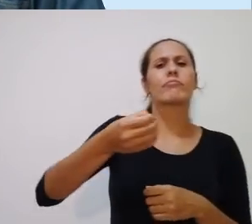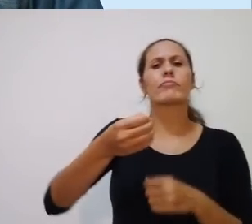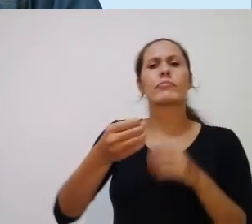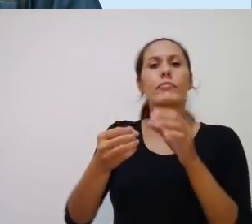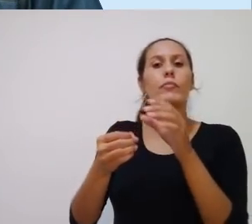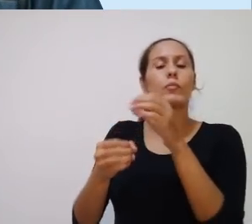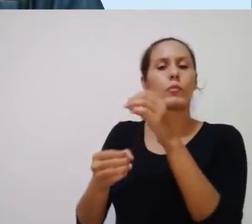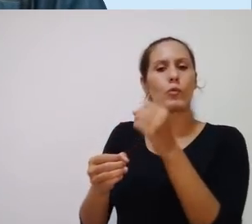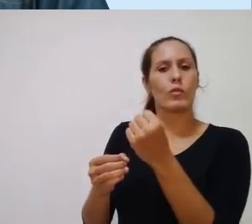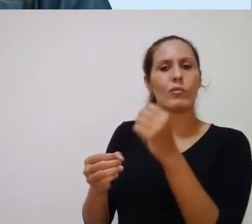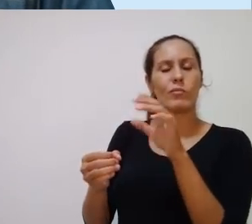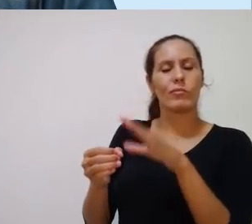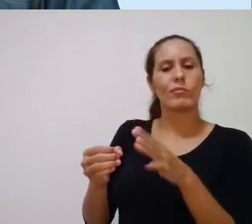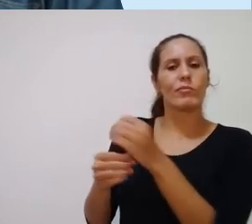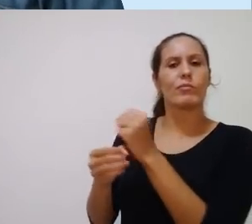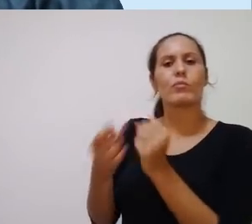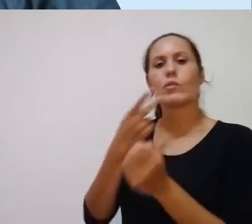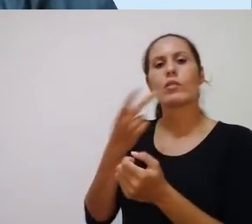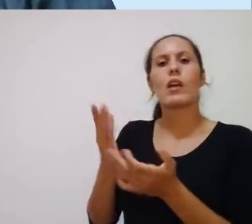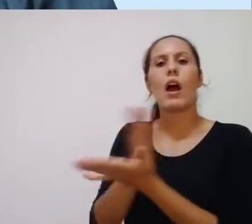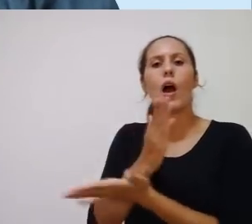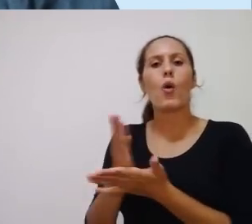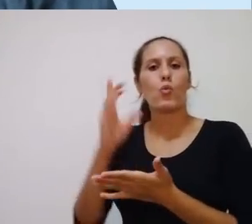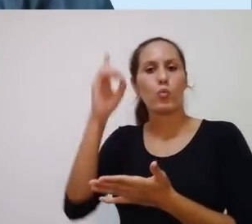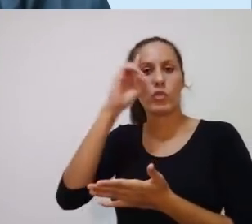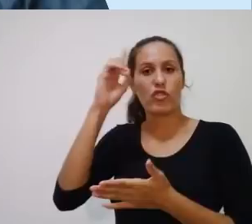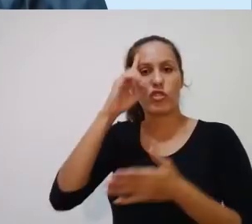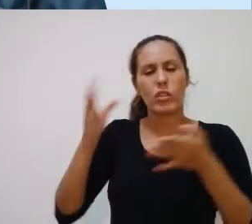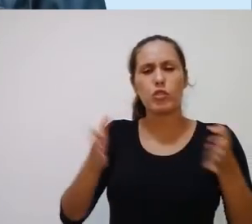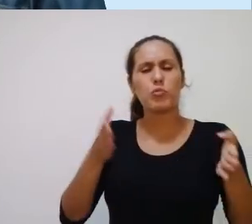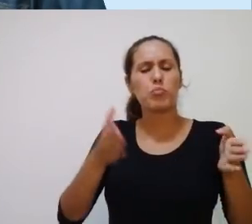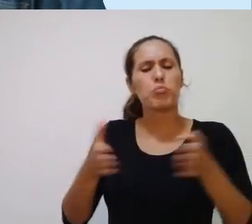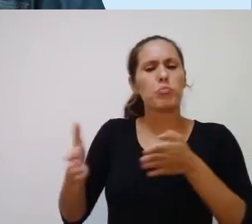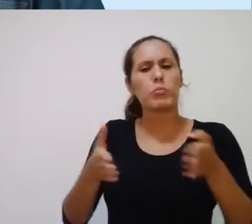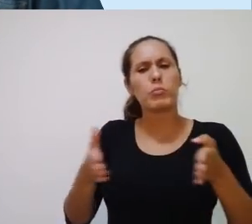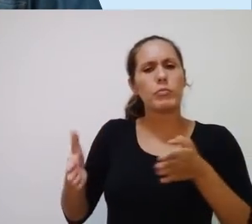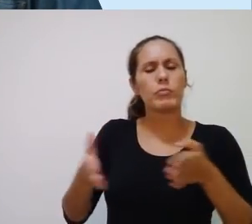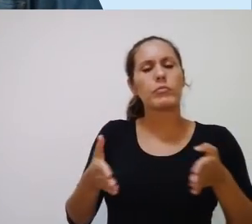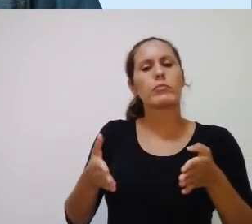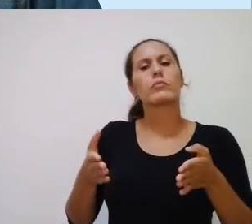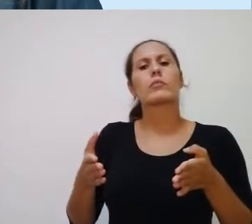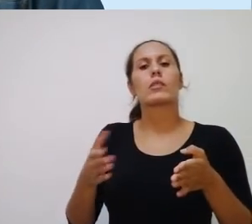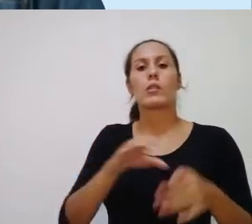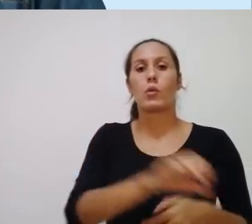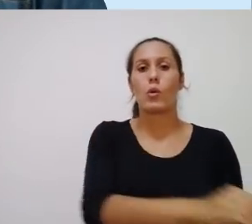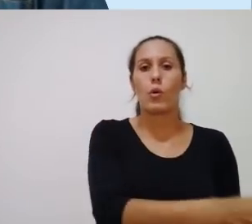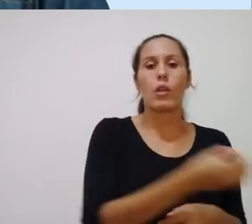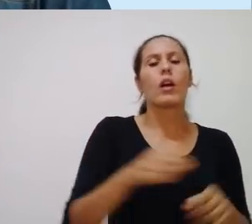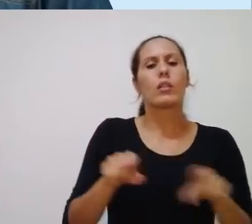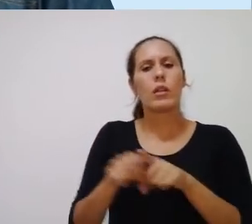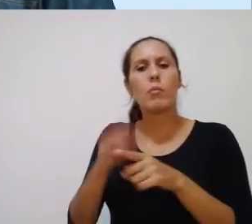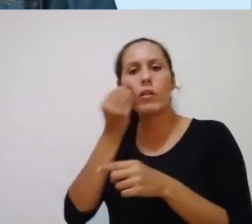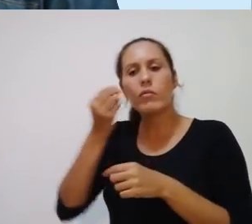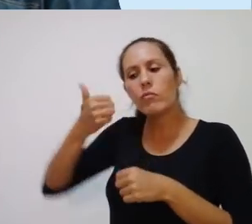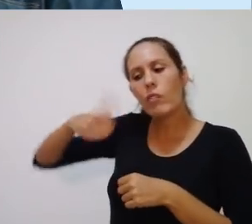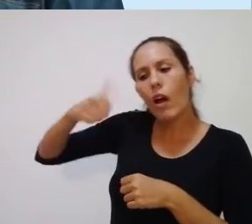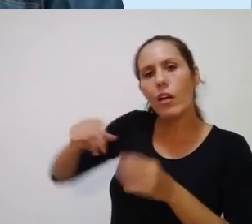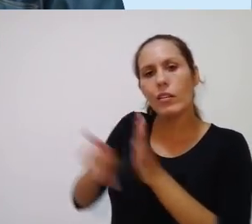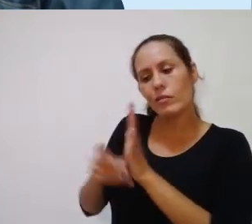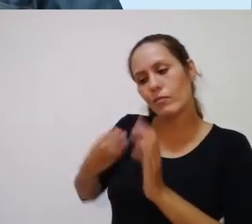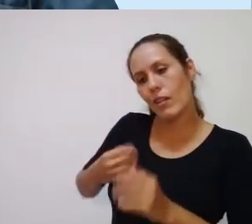dias que você vai coletar essa água e levar essa água para análise em laboratório. E aí a escola monta uma